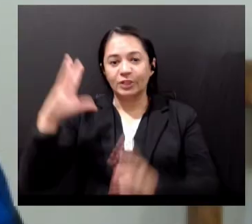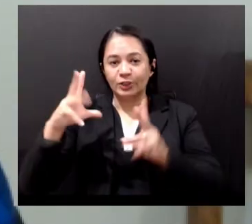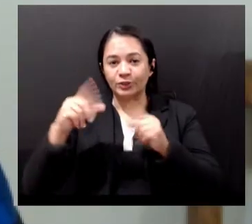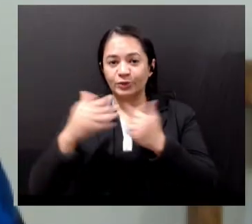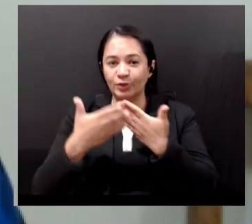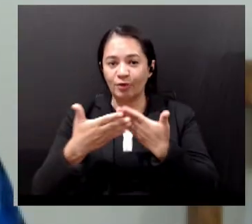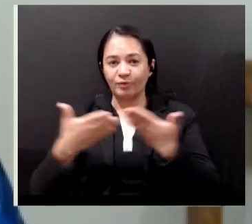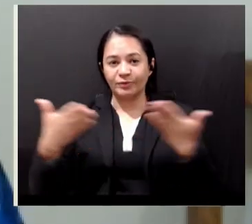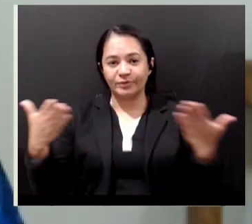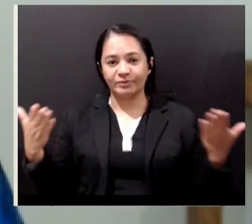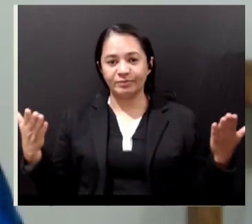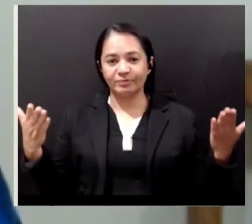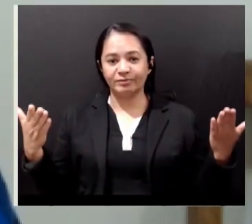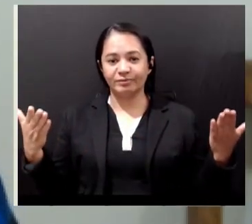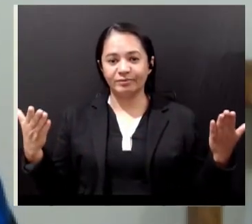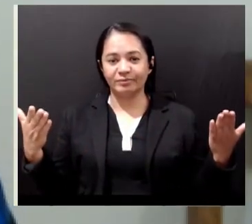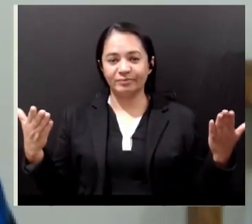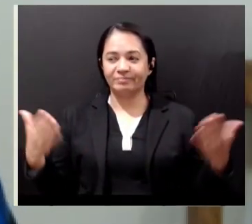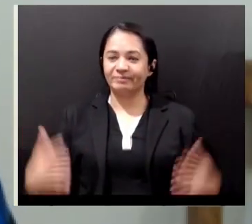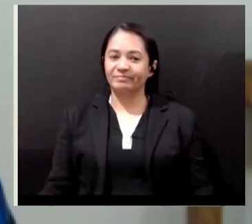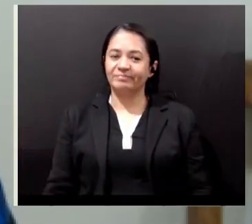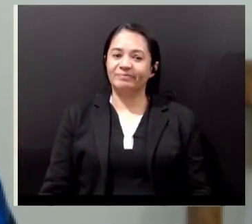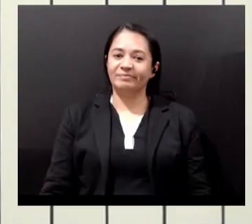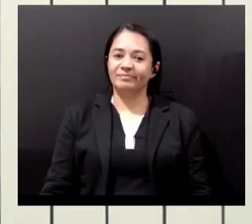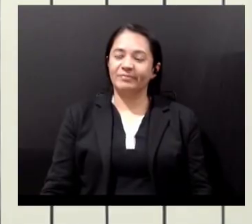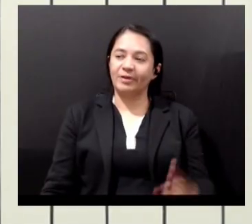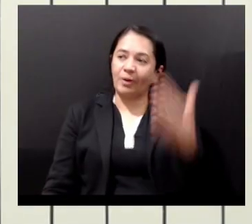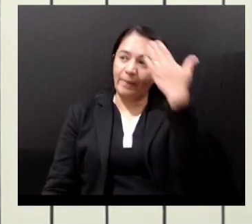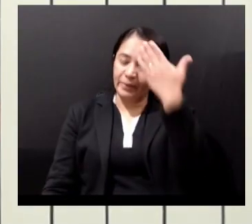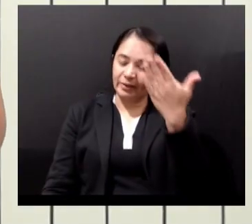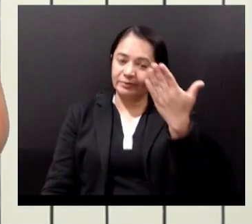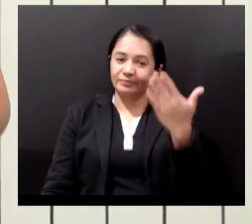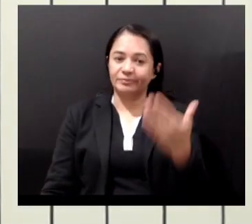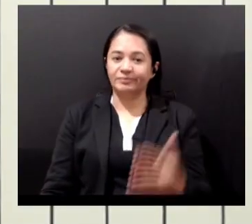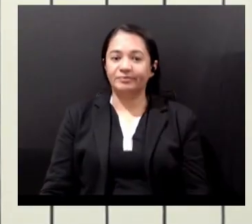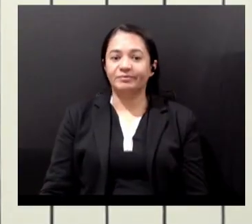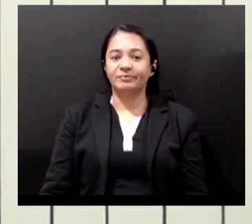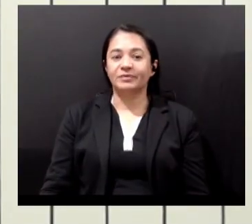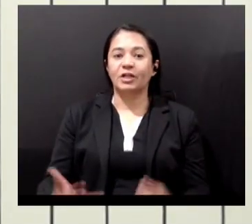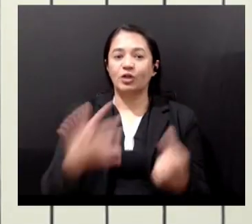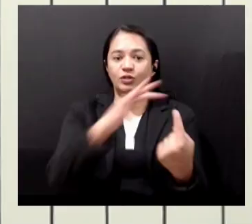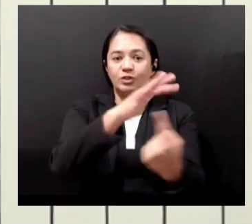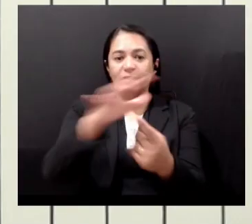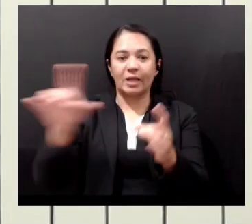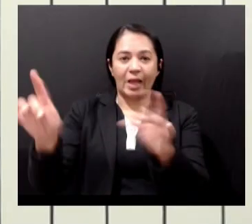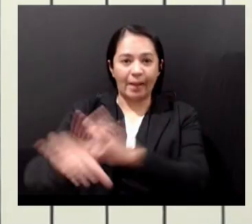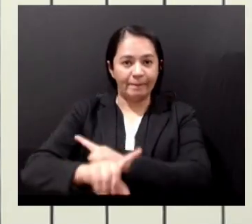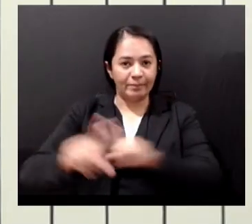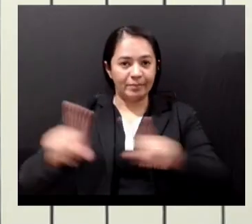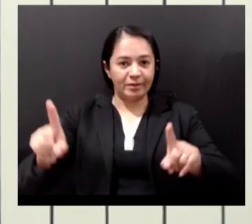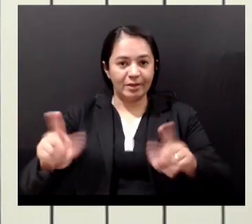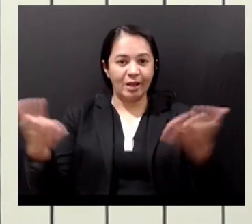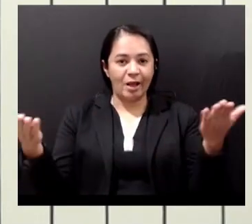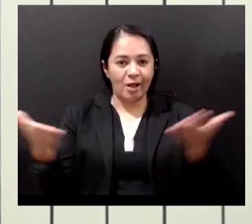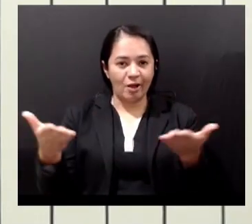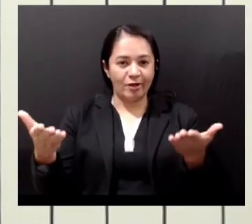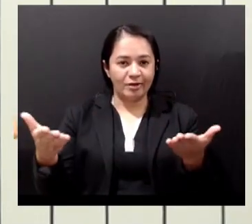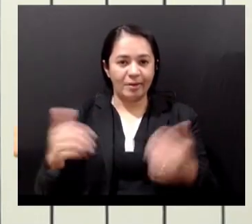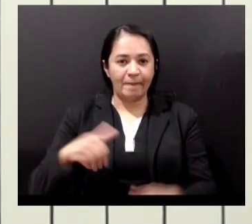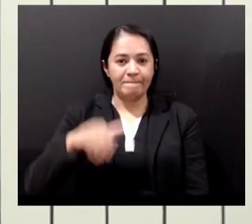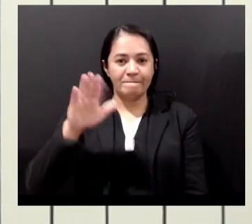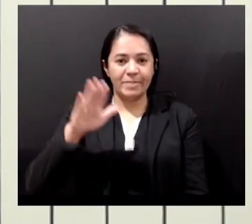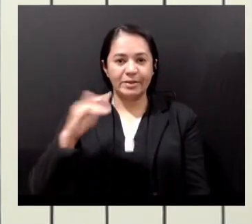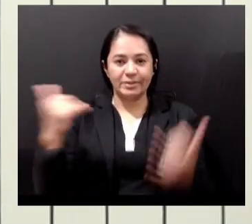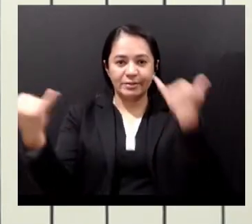todos vocês. Tá certo, então, obrigada, olha. E o Giro Ambiental não fica por aqui, não. Agora